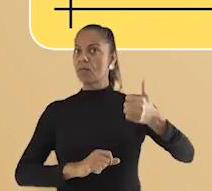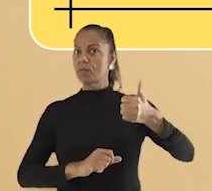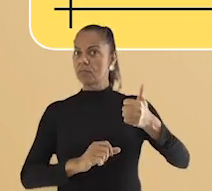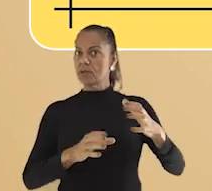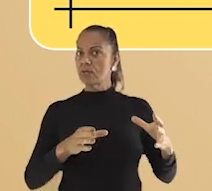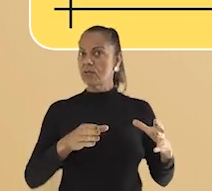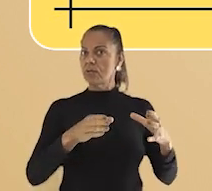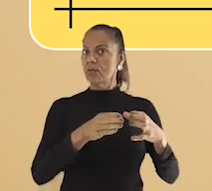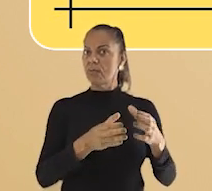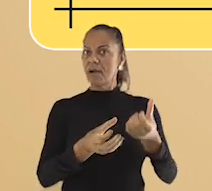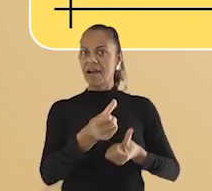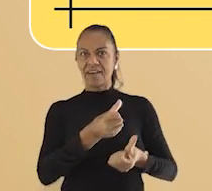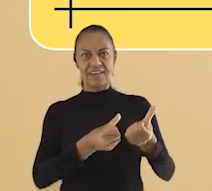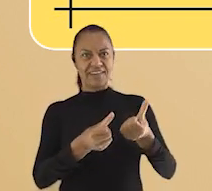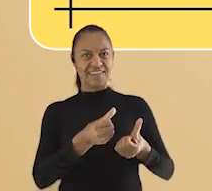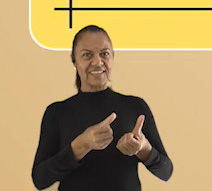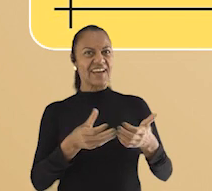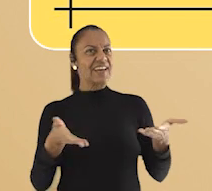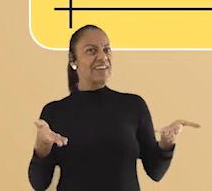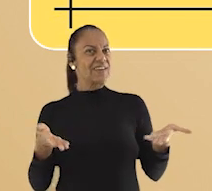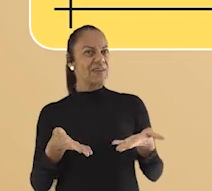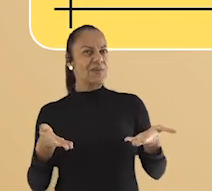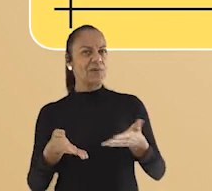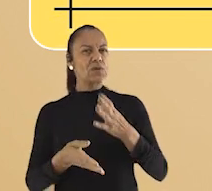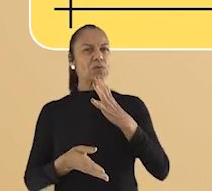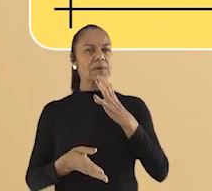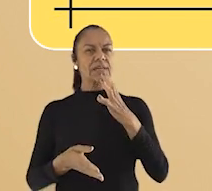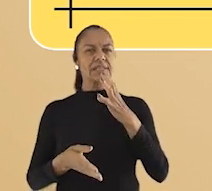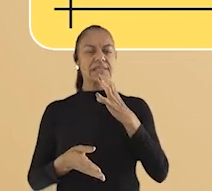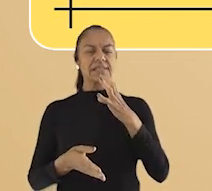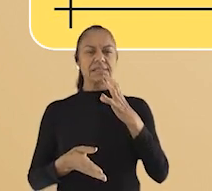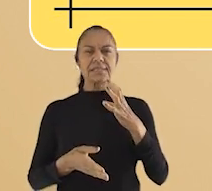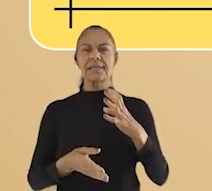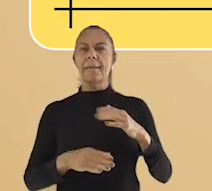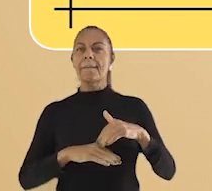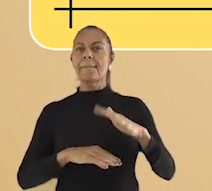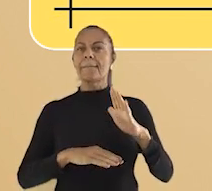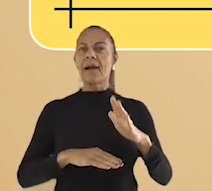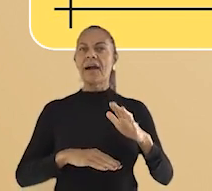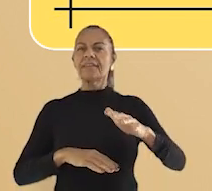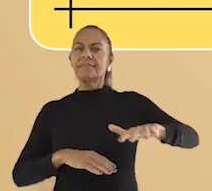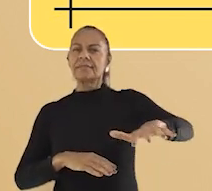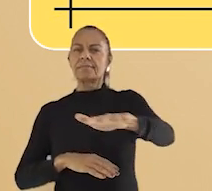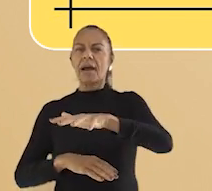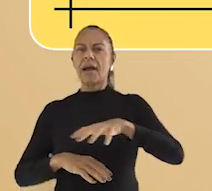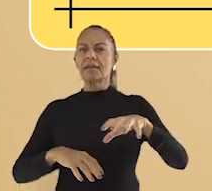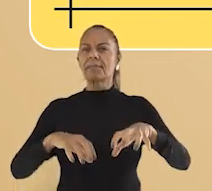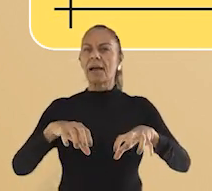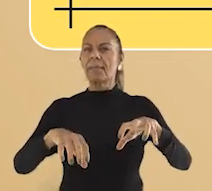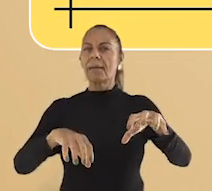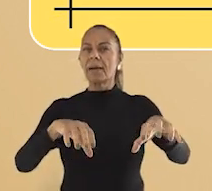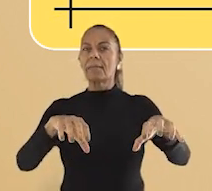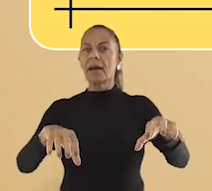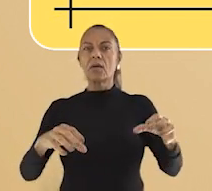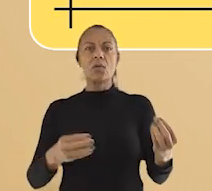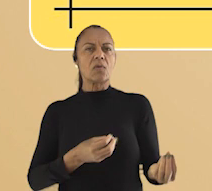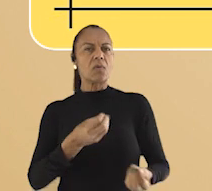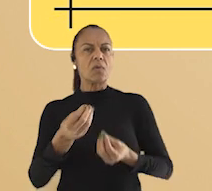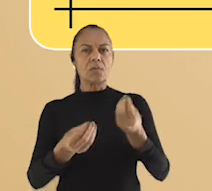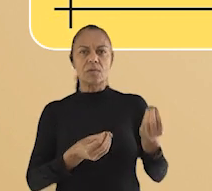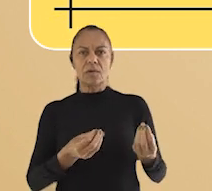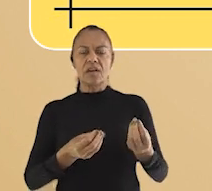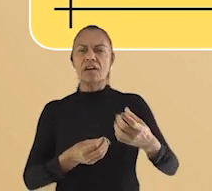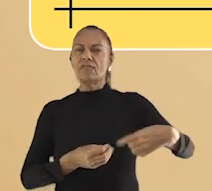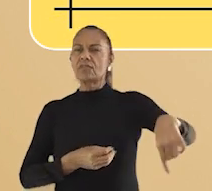EJA. Hoje, vamos conhecer um pouco mais sobre as formas de localização. Como você faz para se localizar nos